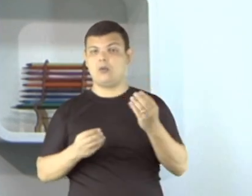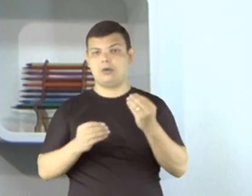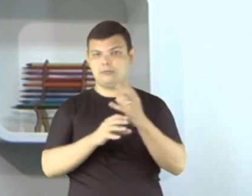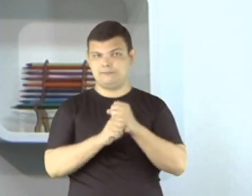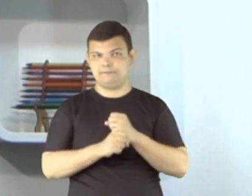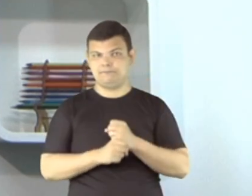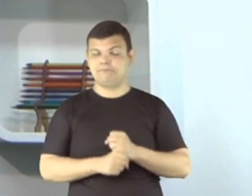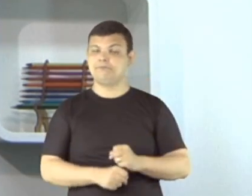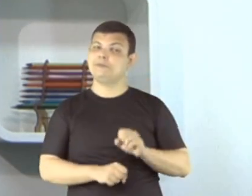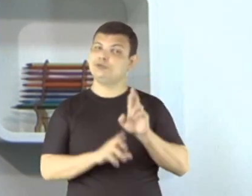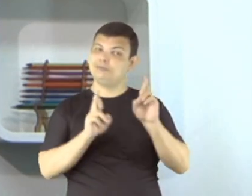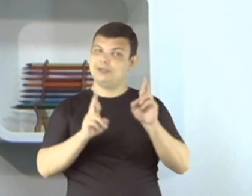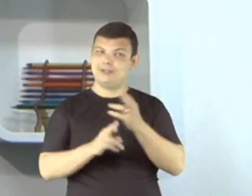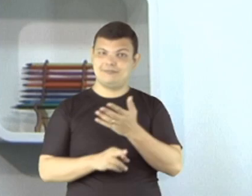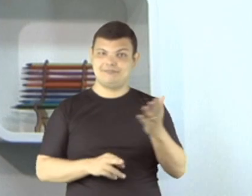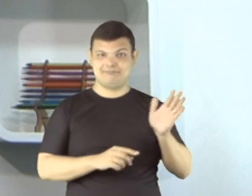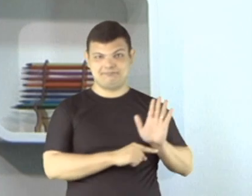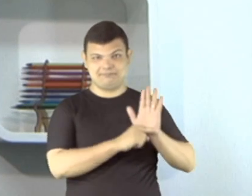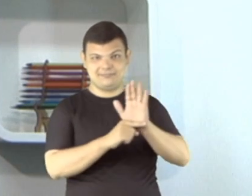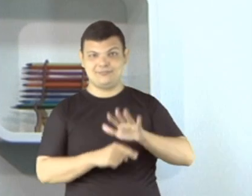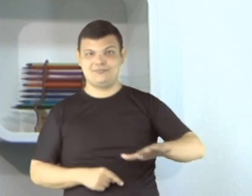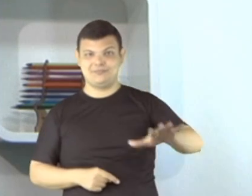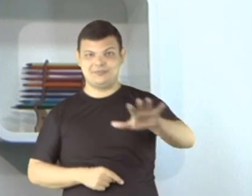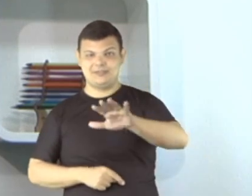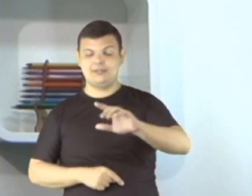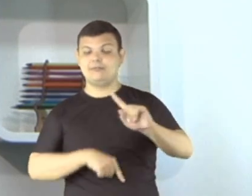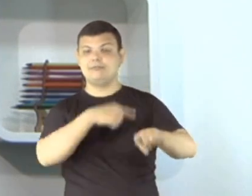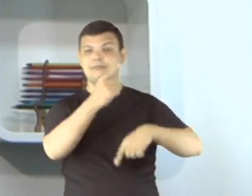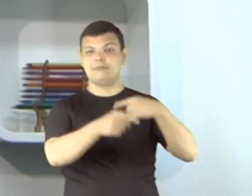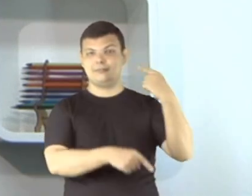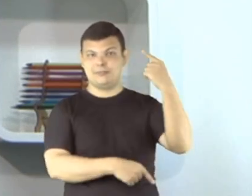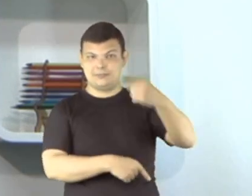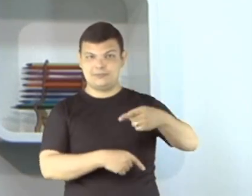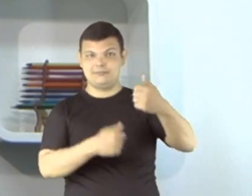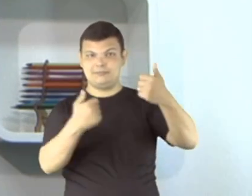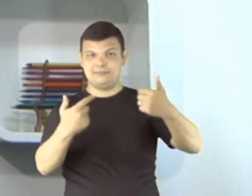Eu espero ter contribuído um pouco mais com vocês, que na próxima